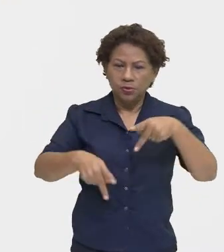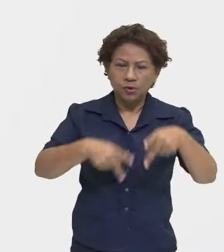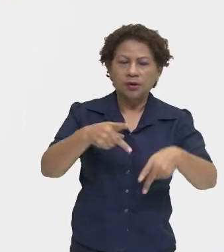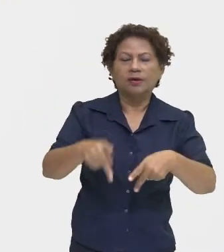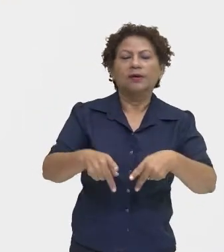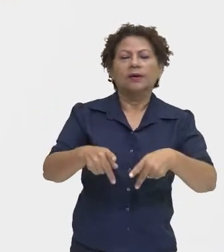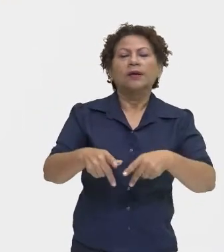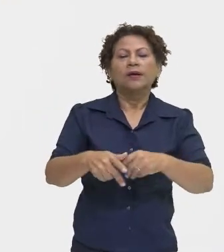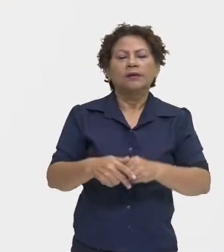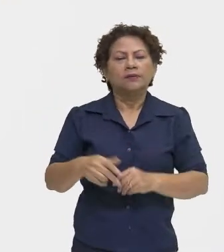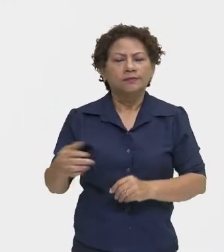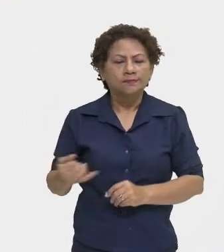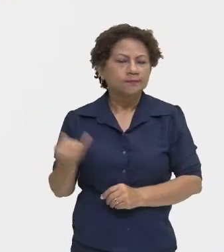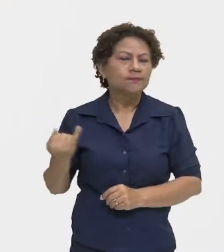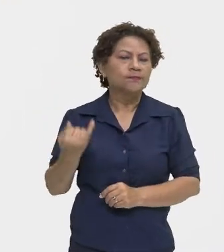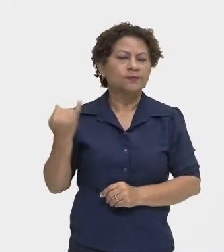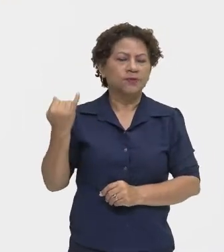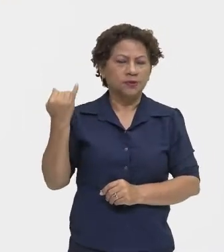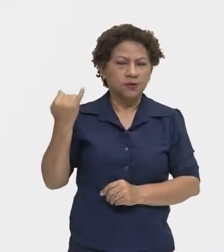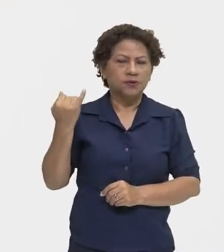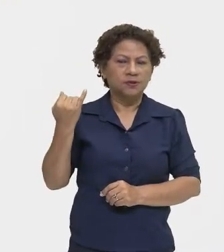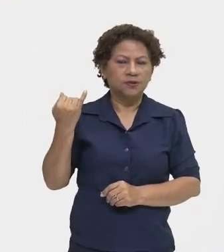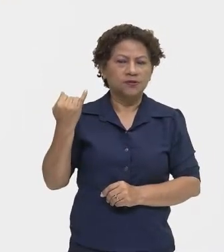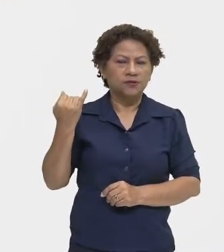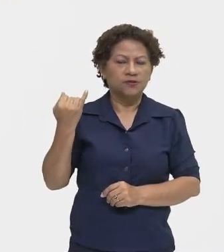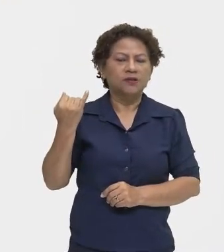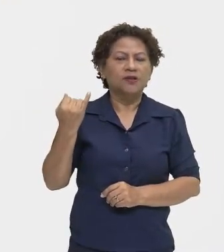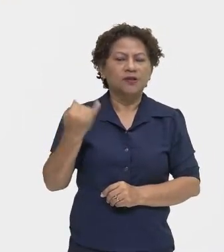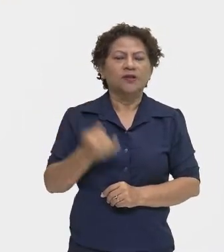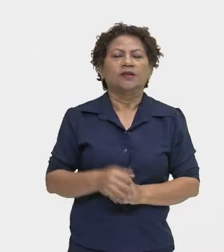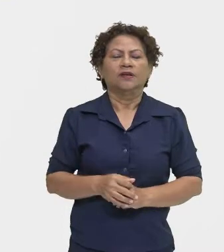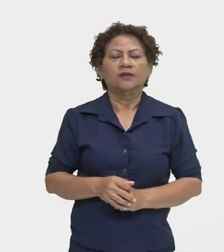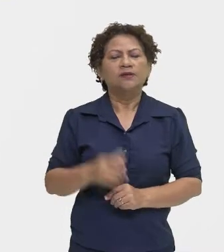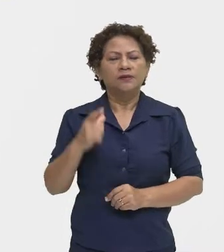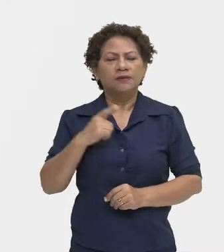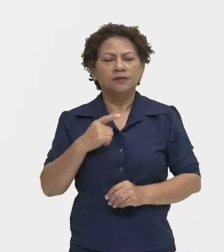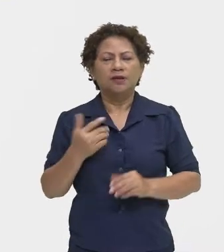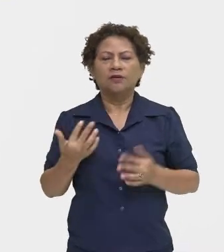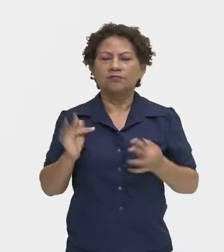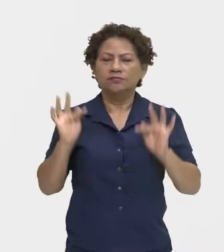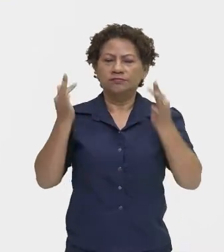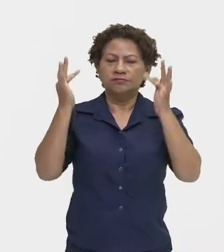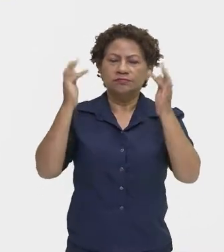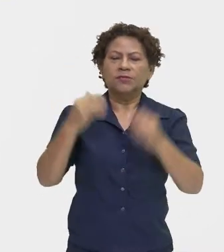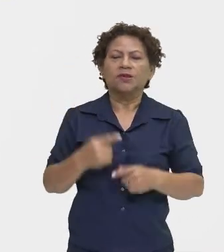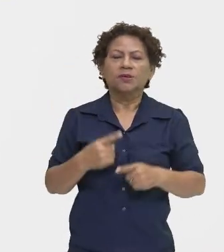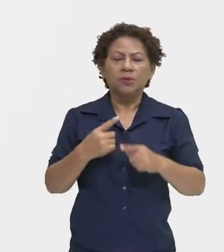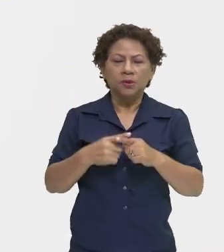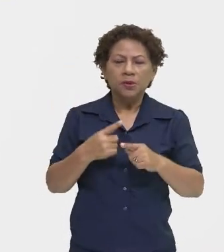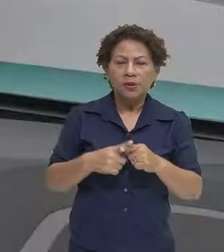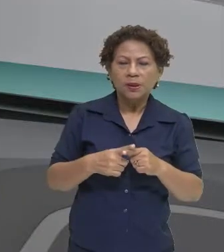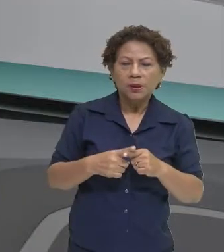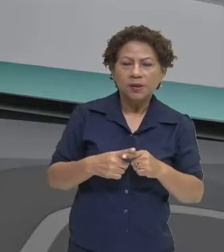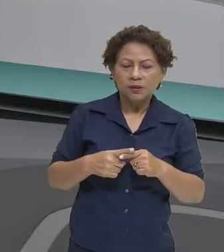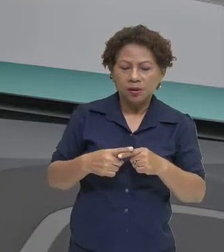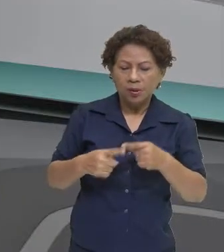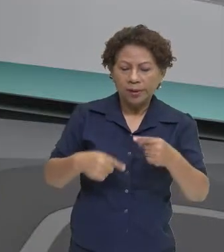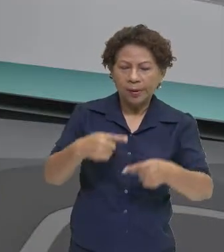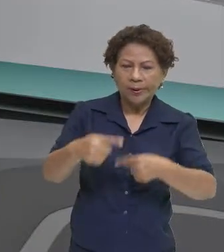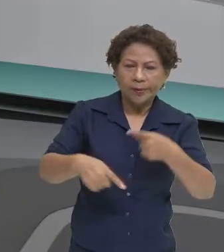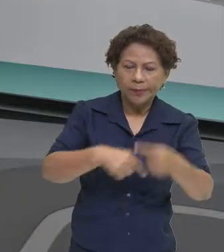povo são parte do folclore. Então, aquilo que é passado através da oralidade, através